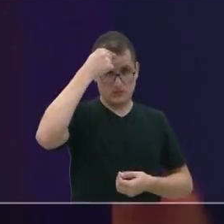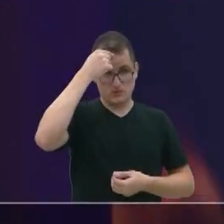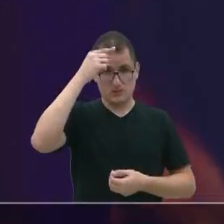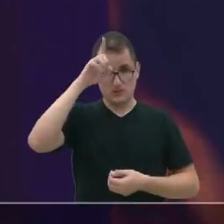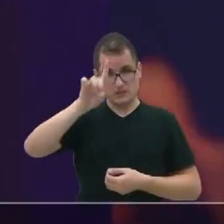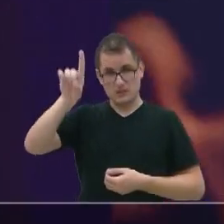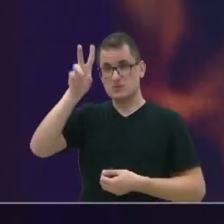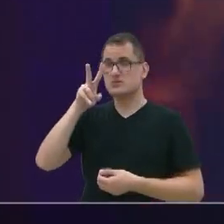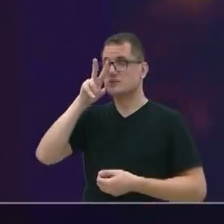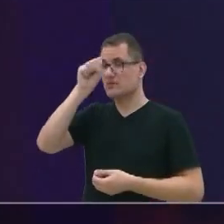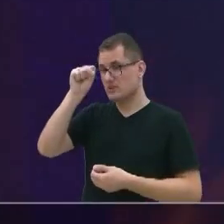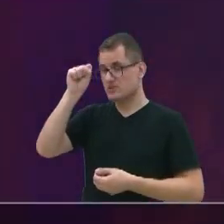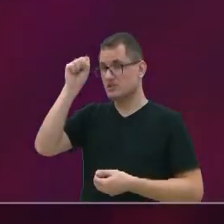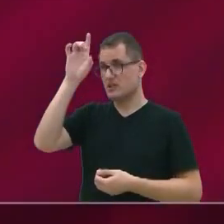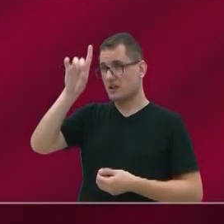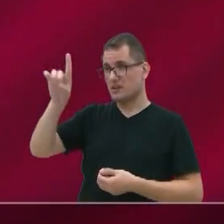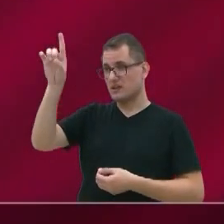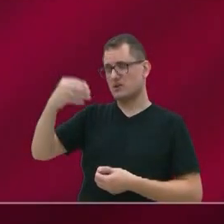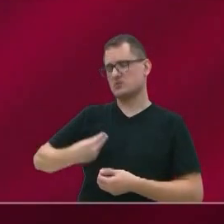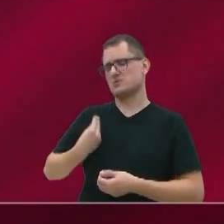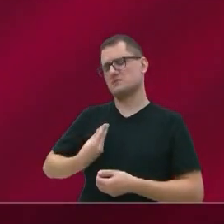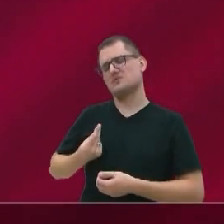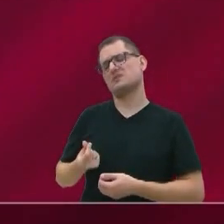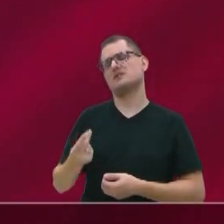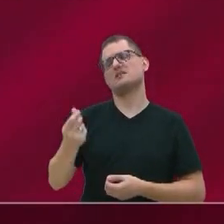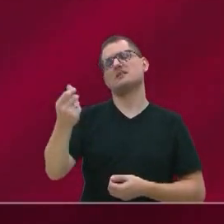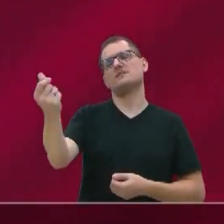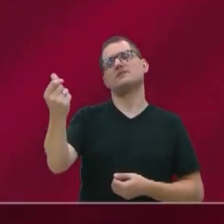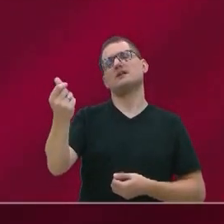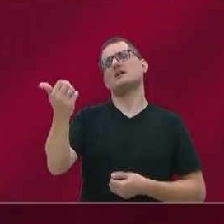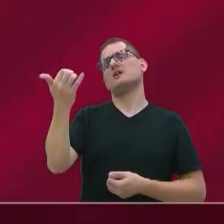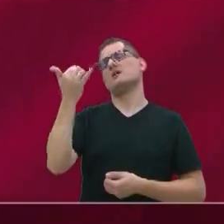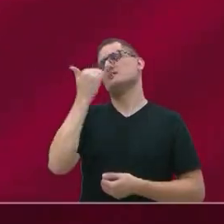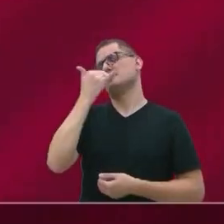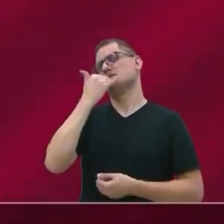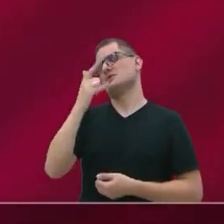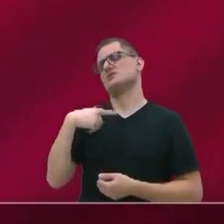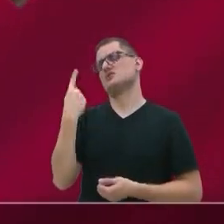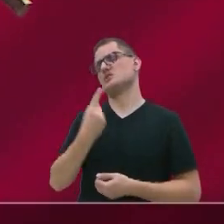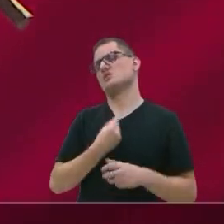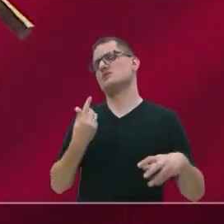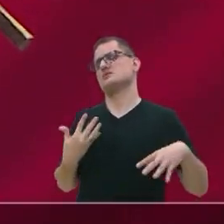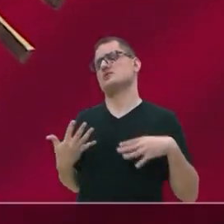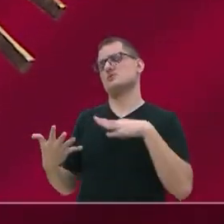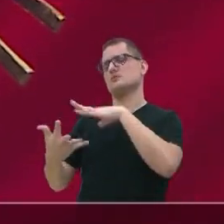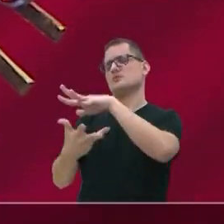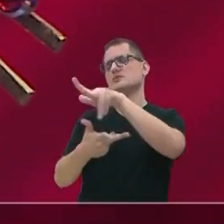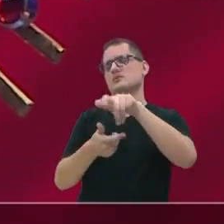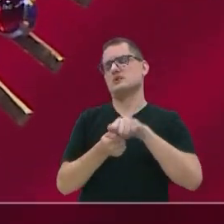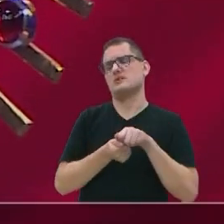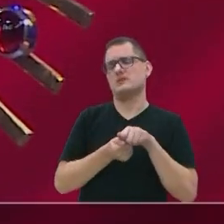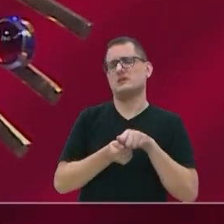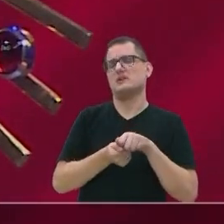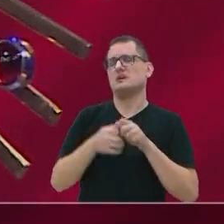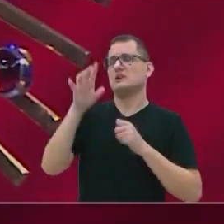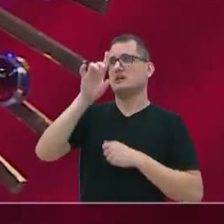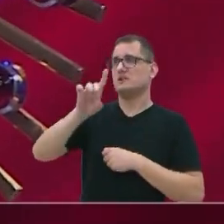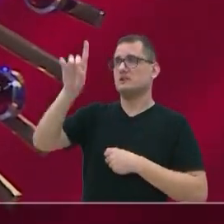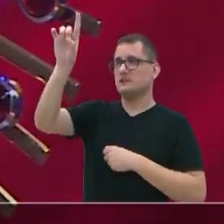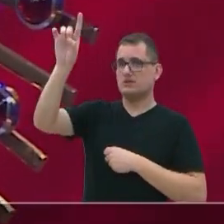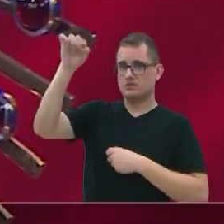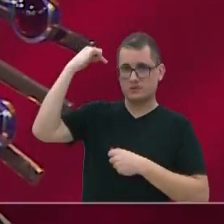forte, Deus imortal, tende piedade de nós e do mundo inteiro.